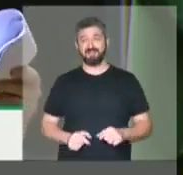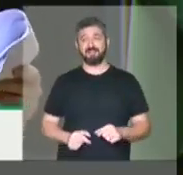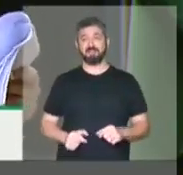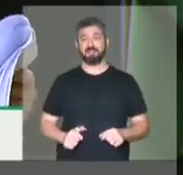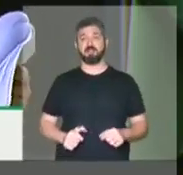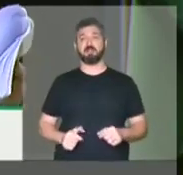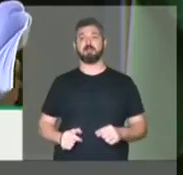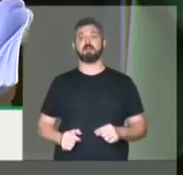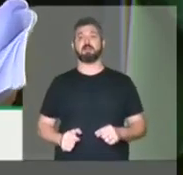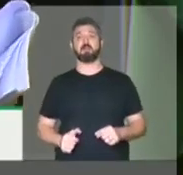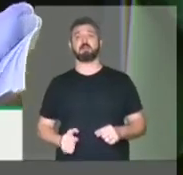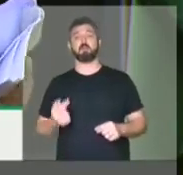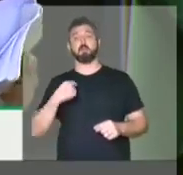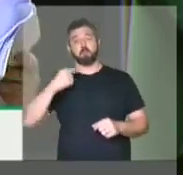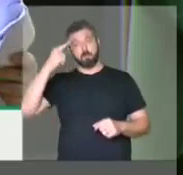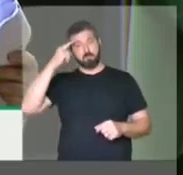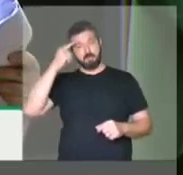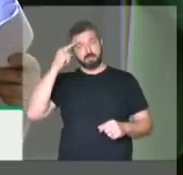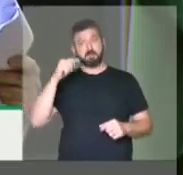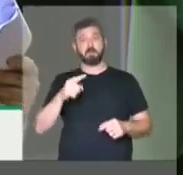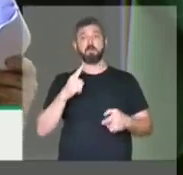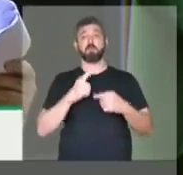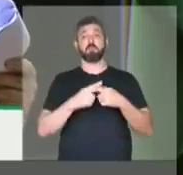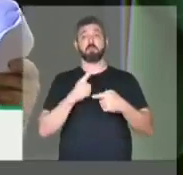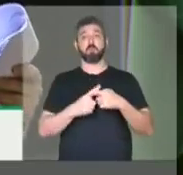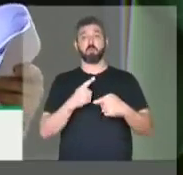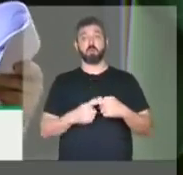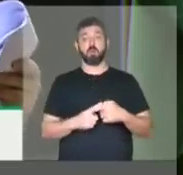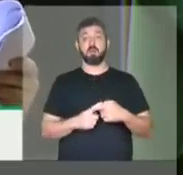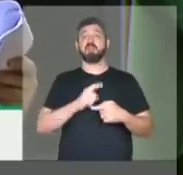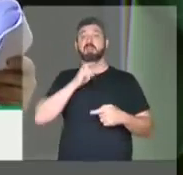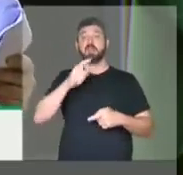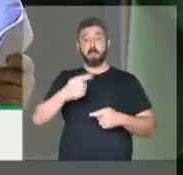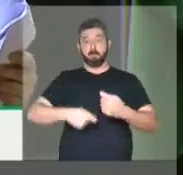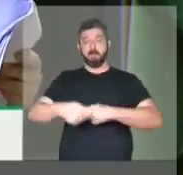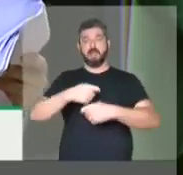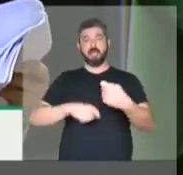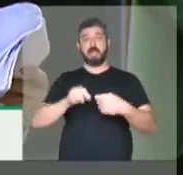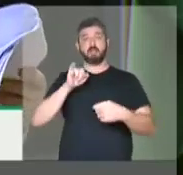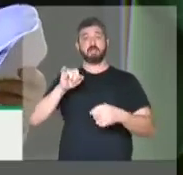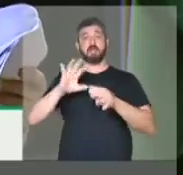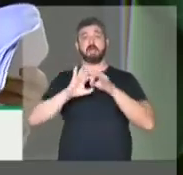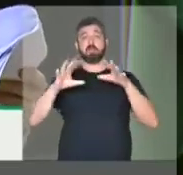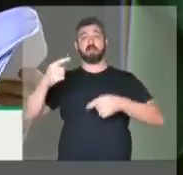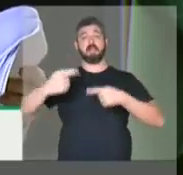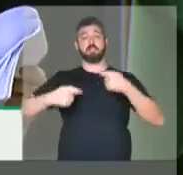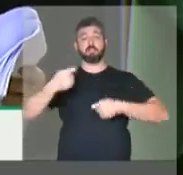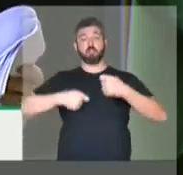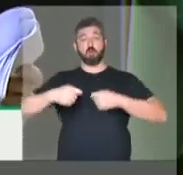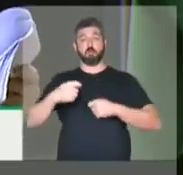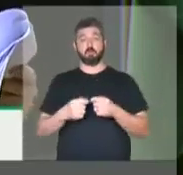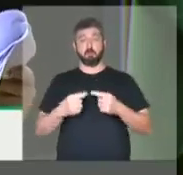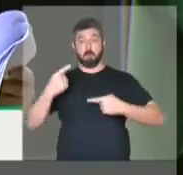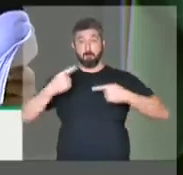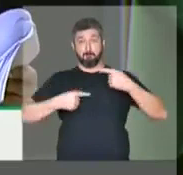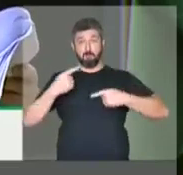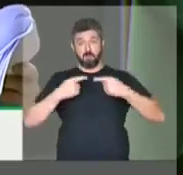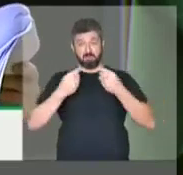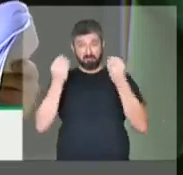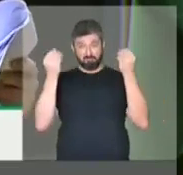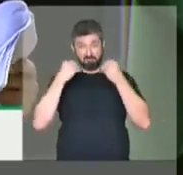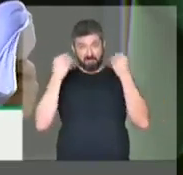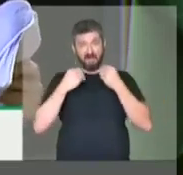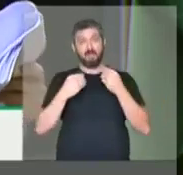a me solidarizar com este pensamento, afinal, nenhum mercado prospera onde não haja liberdade. E a política